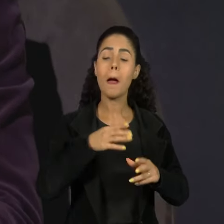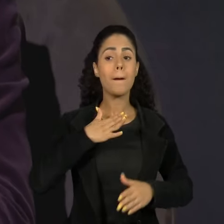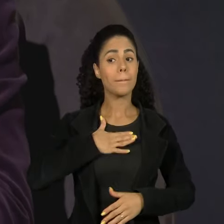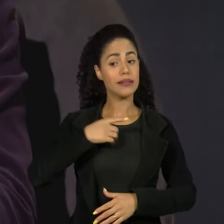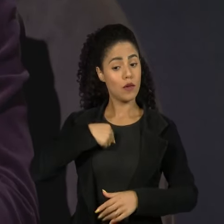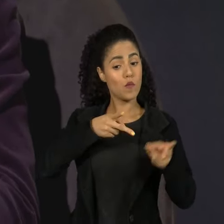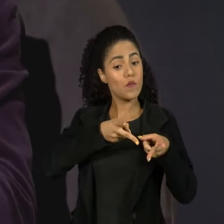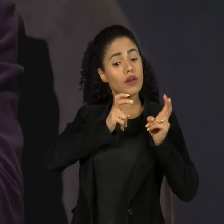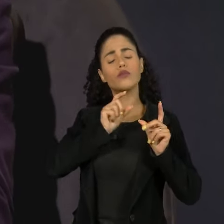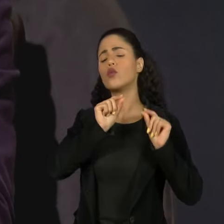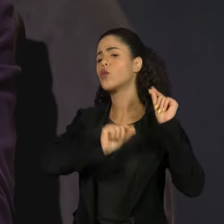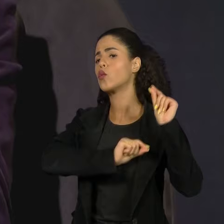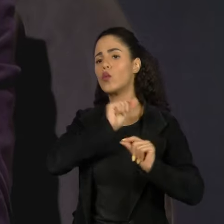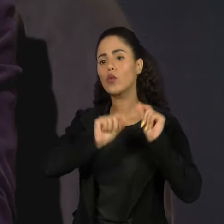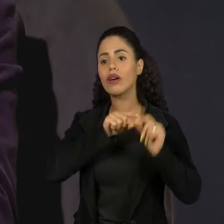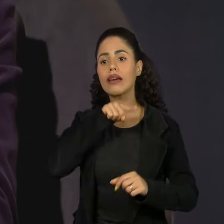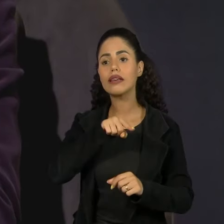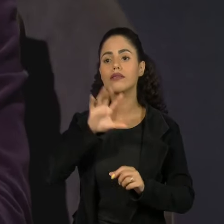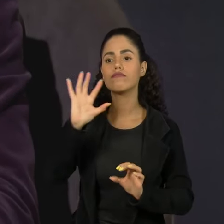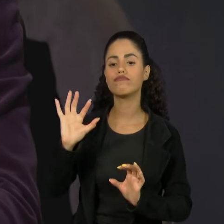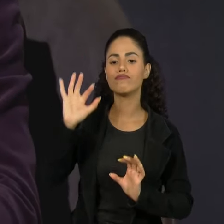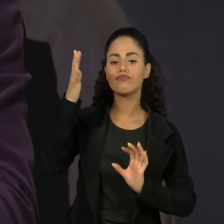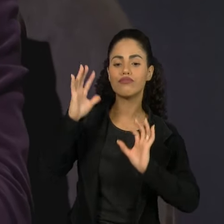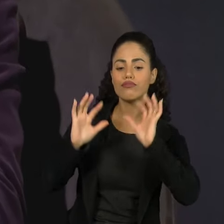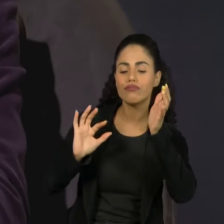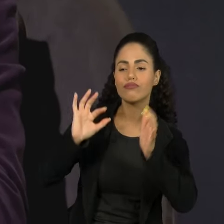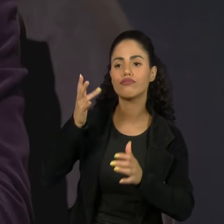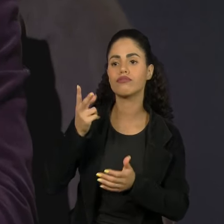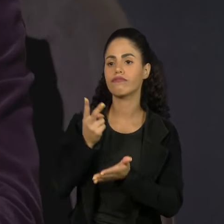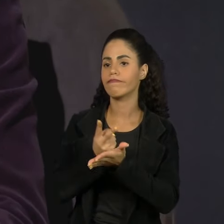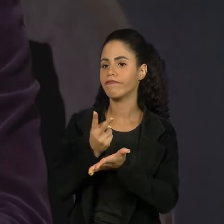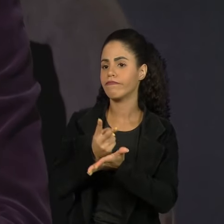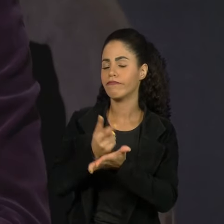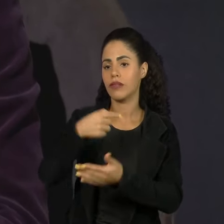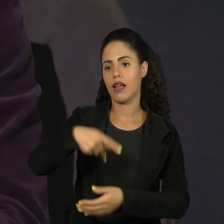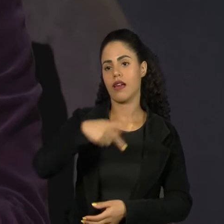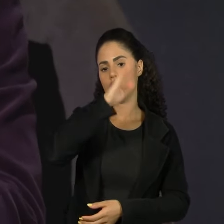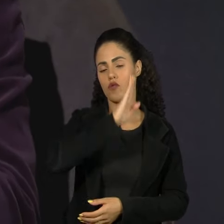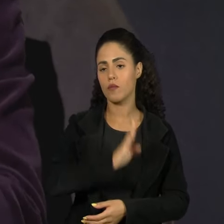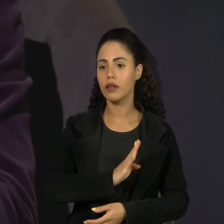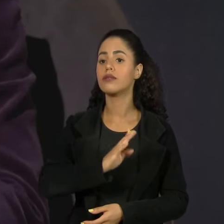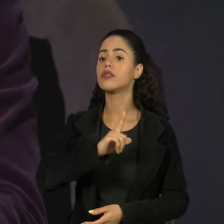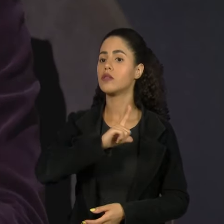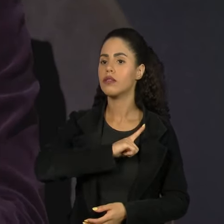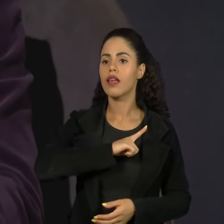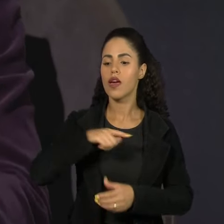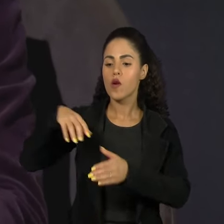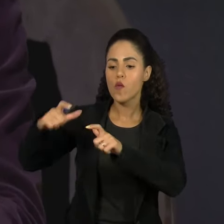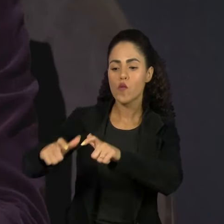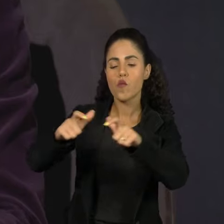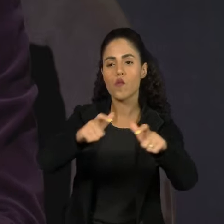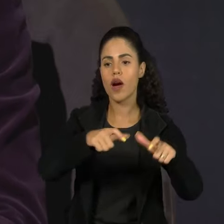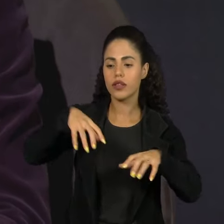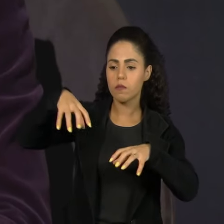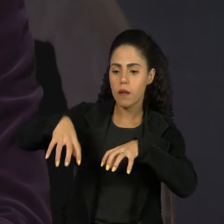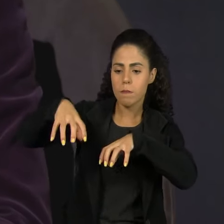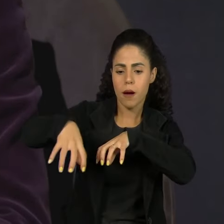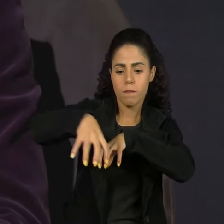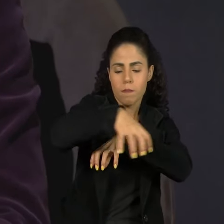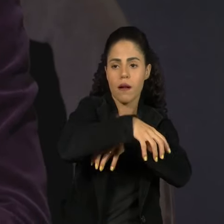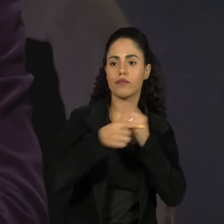percebido que isso está acontecendo gradativamente no Brasil. Tem polos de inovação, de